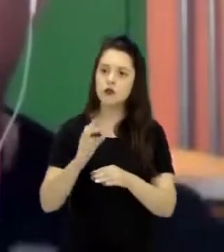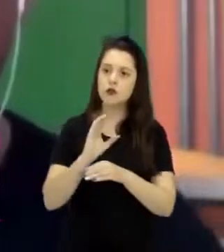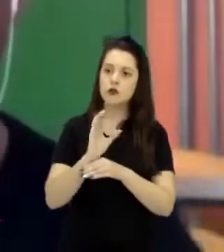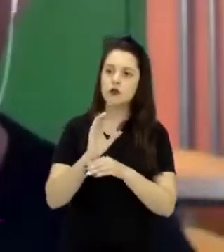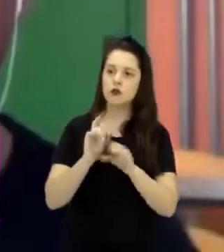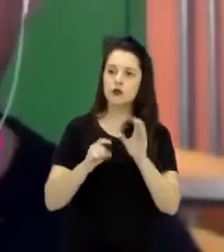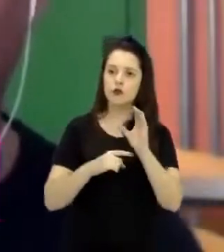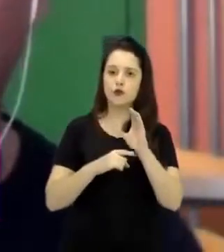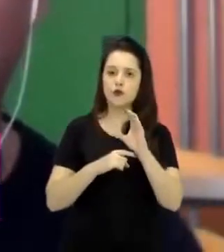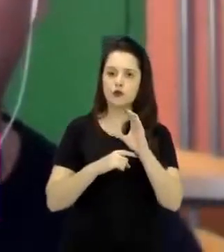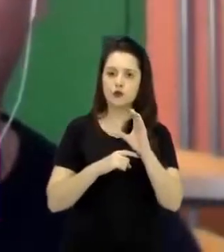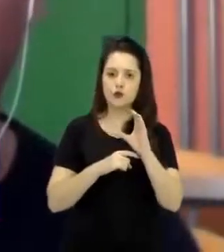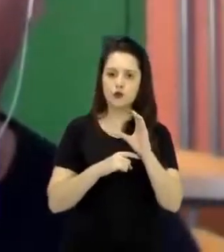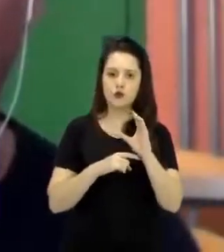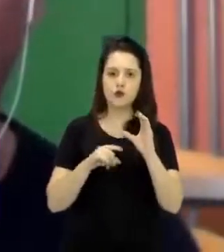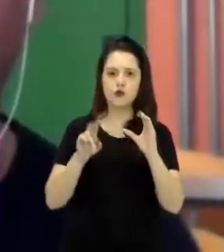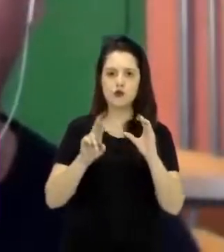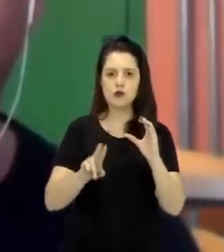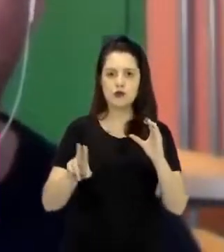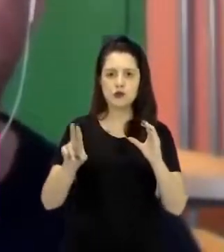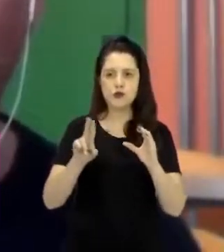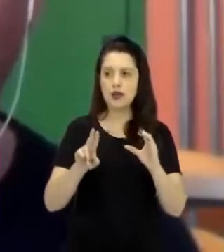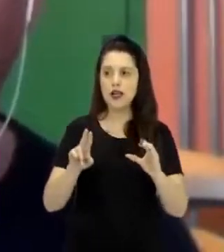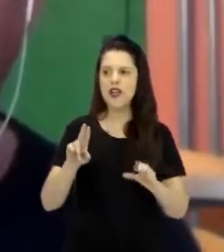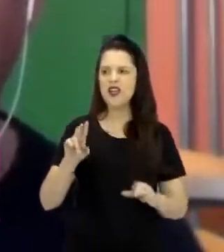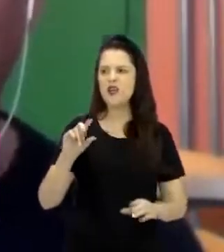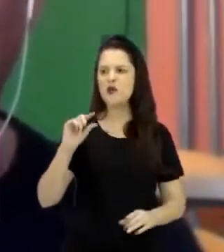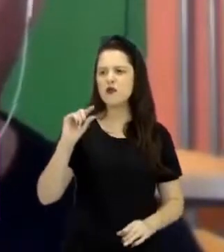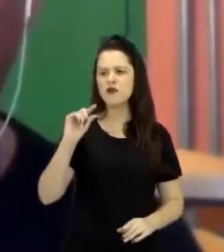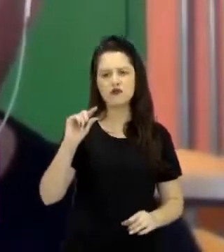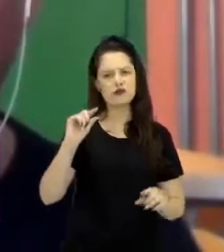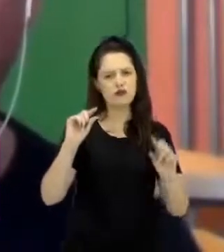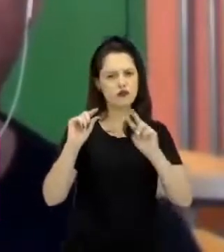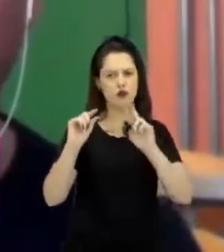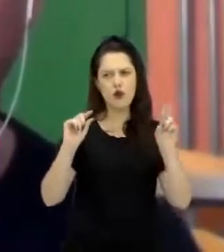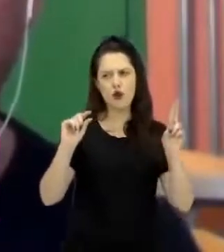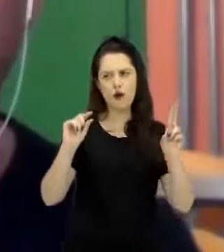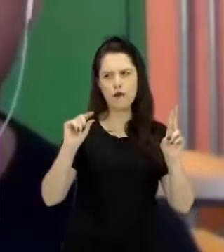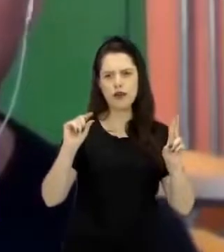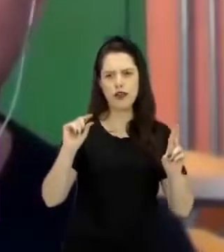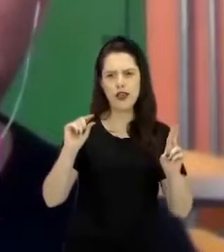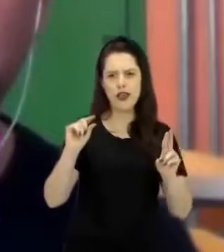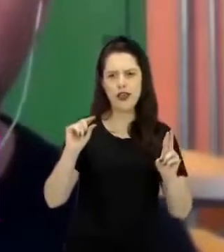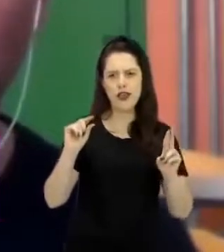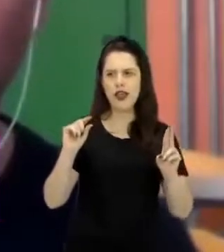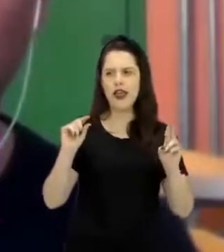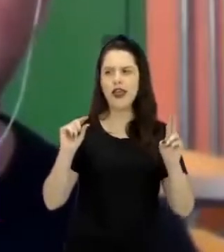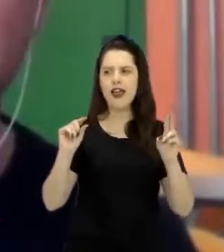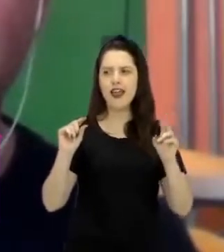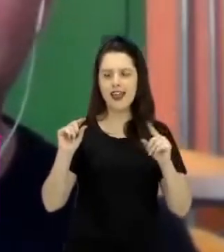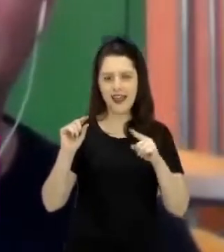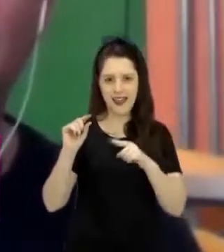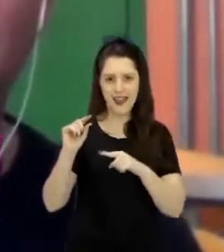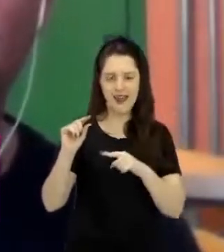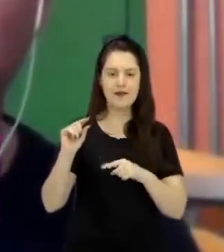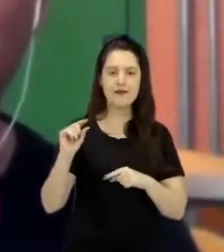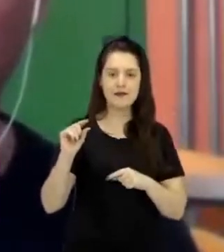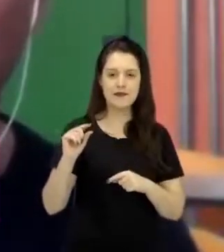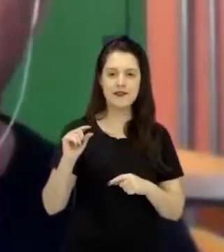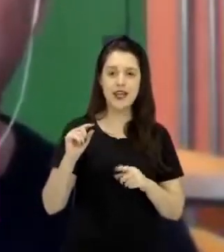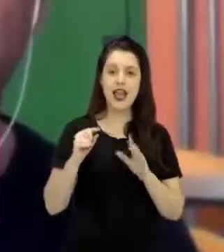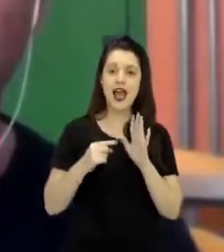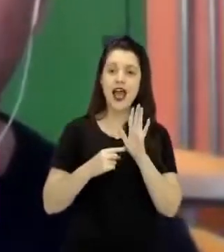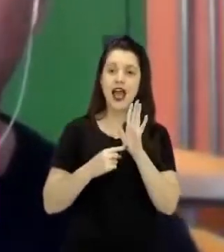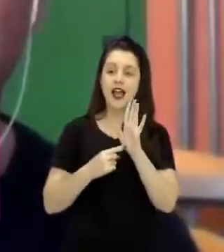usar isso aqui, ó, um servomotor. Tá bom? O Wagner mostrou para vocês no exemplo anterior um motor DC, que ele funciona